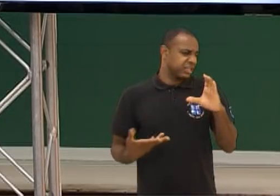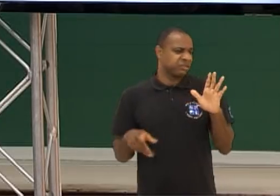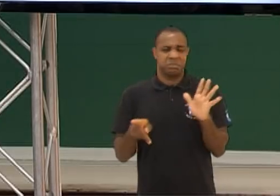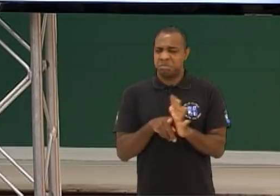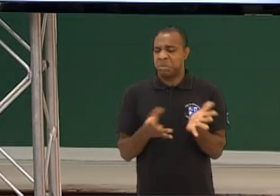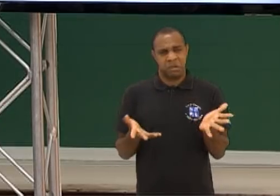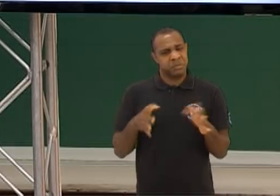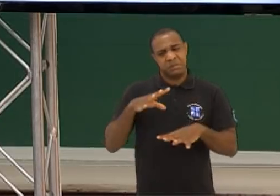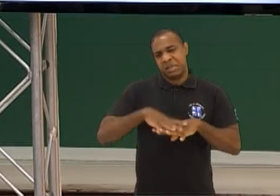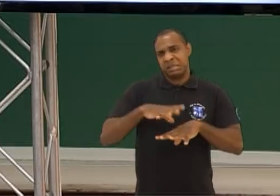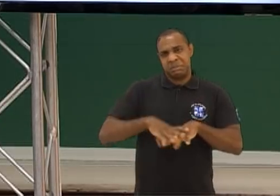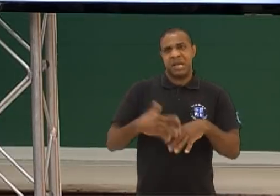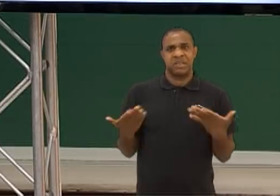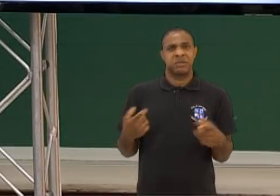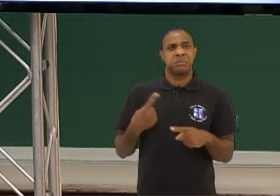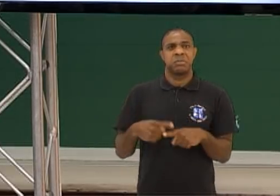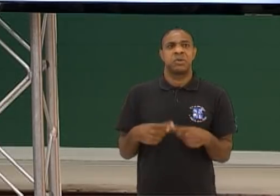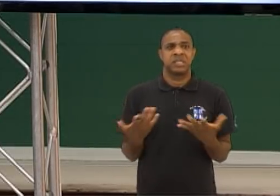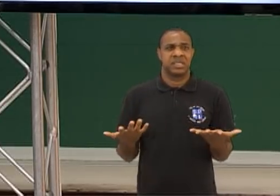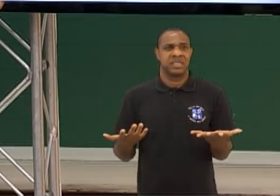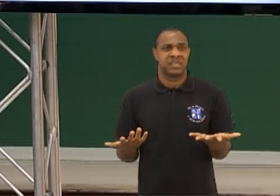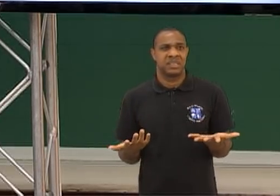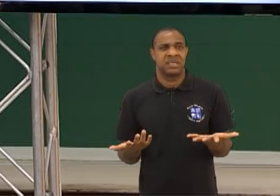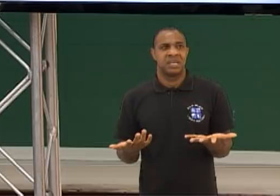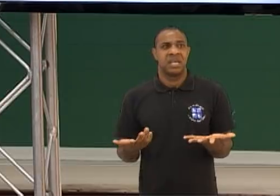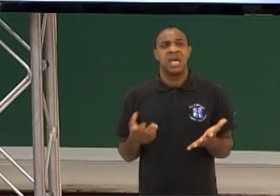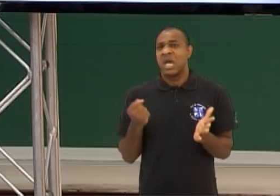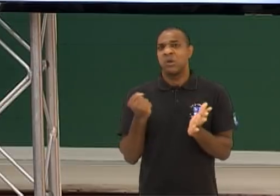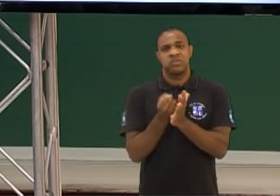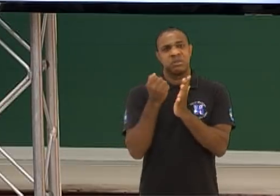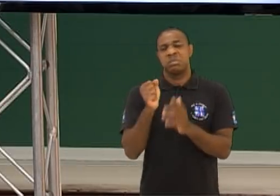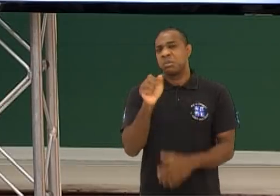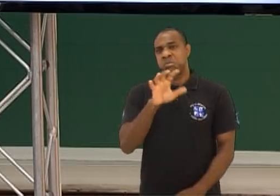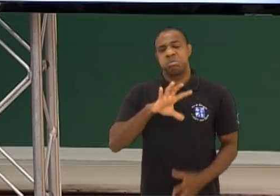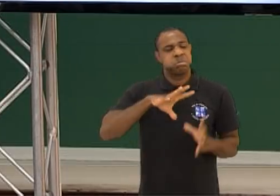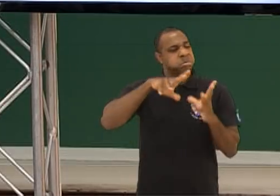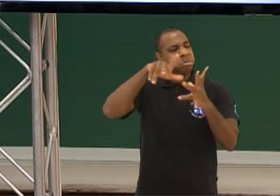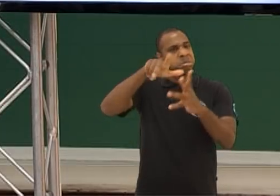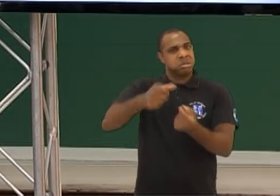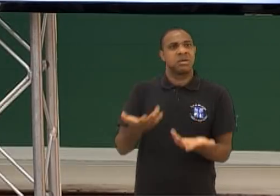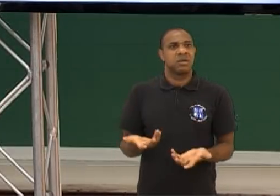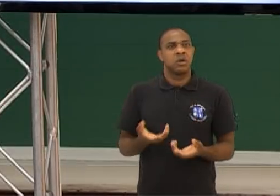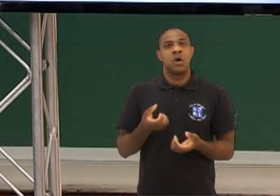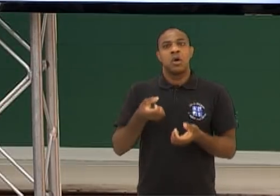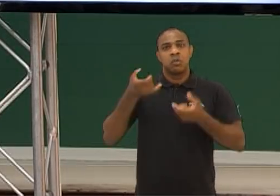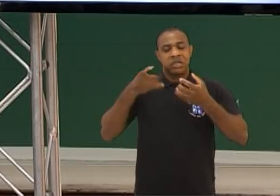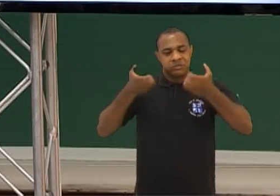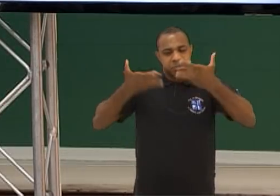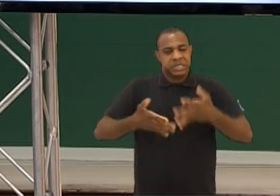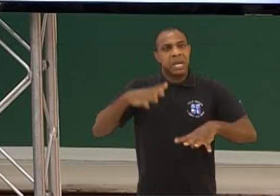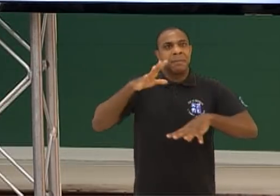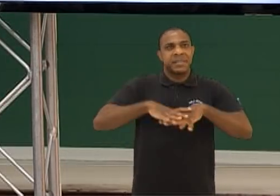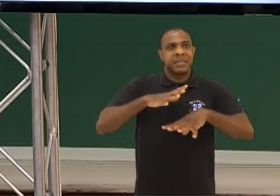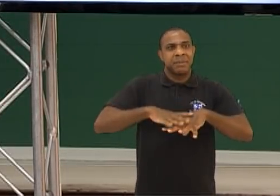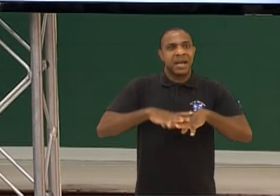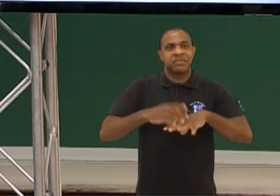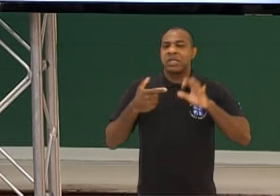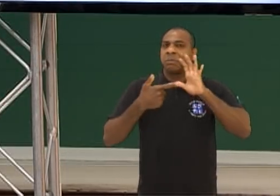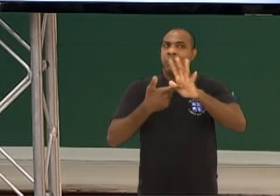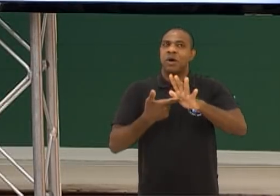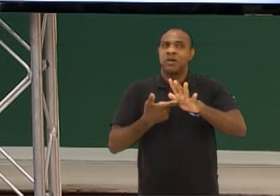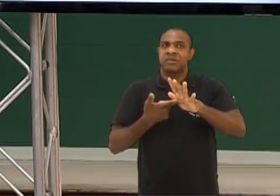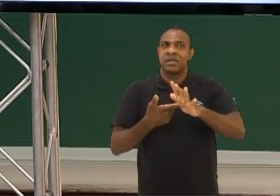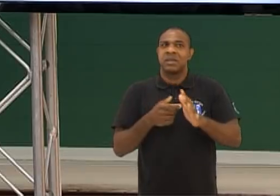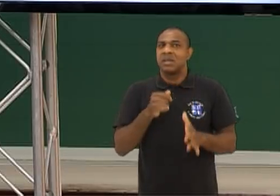também, né, da matemática, que era o símbolo. E é um símbolo mundial, tá? Quando você está falando em matemática, se você coloca isso aqui para alguém lá